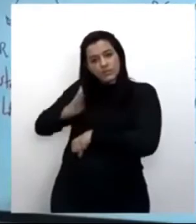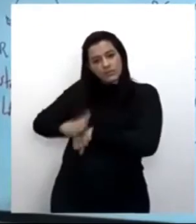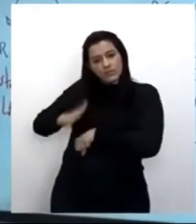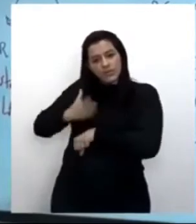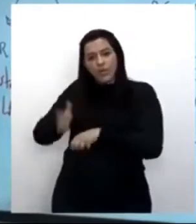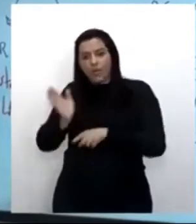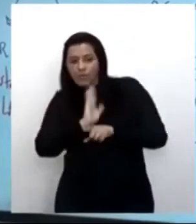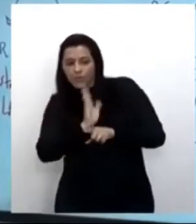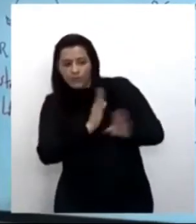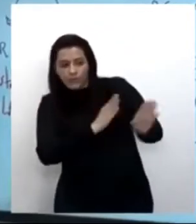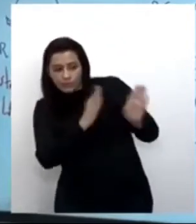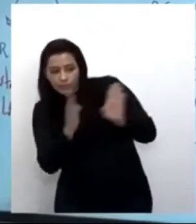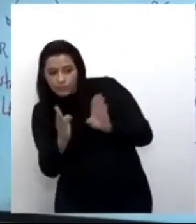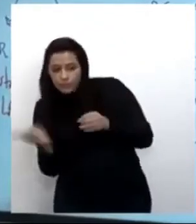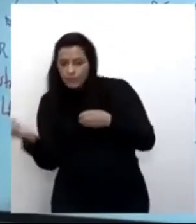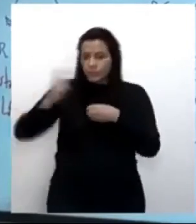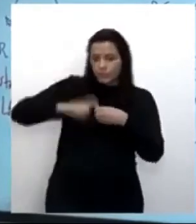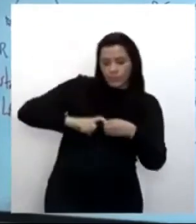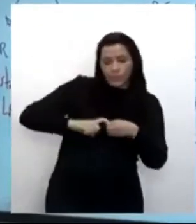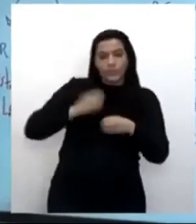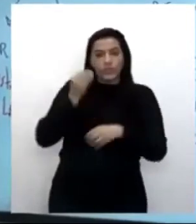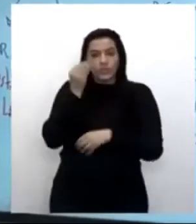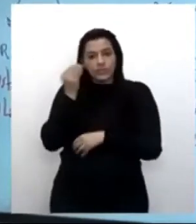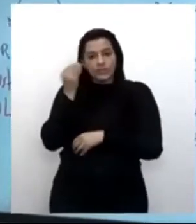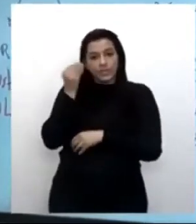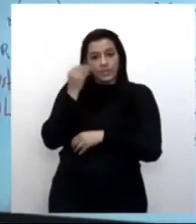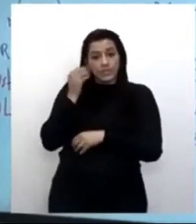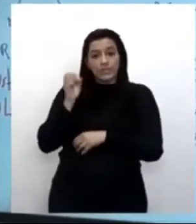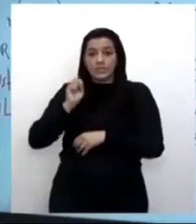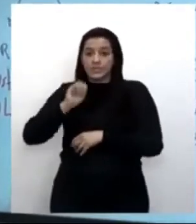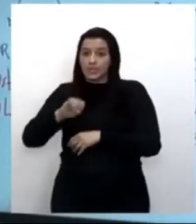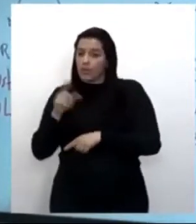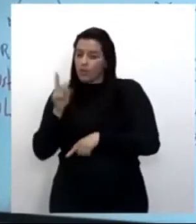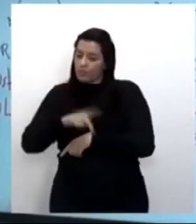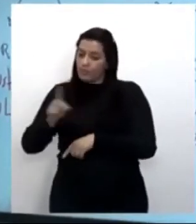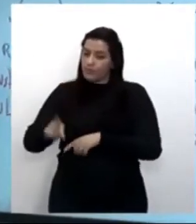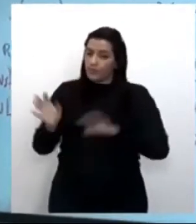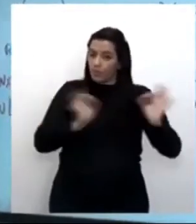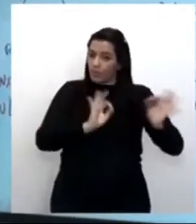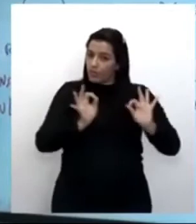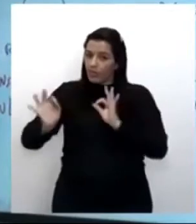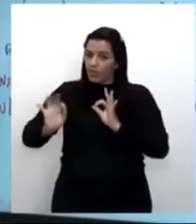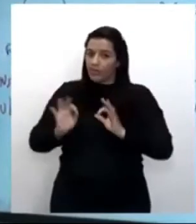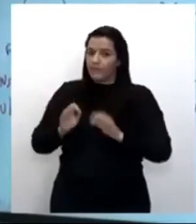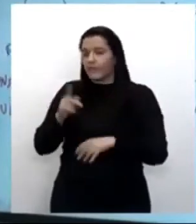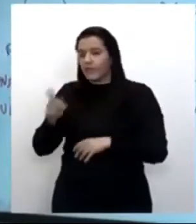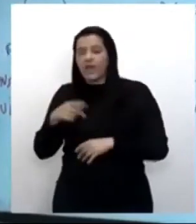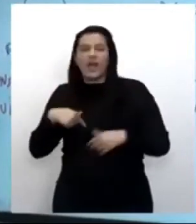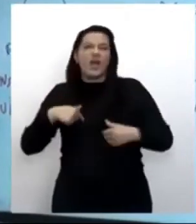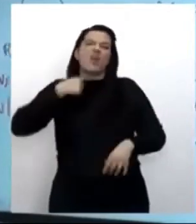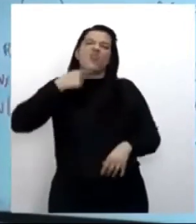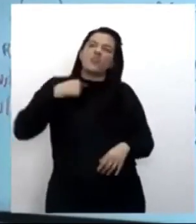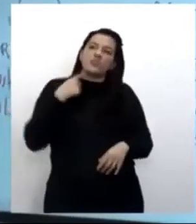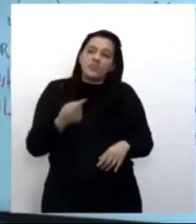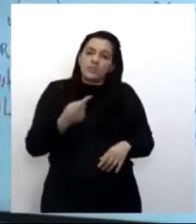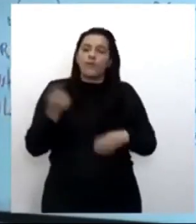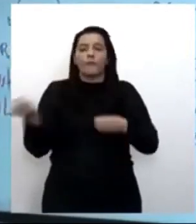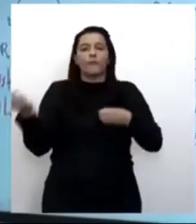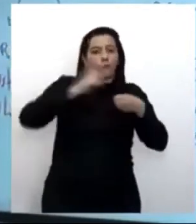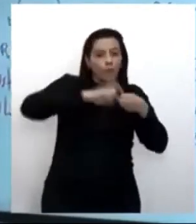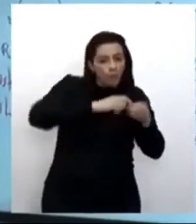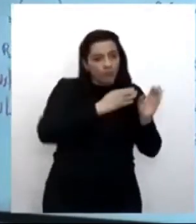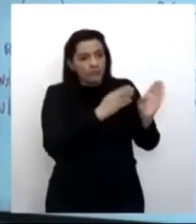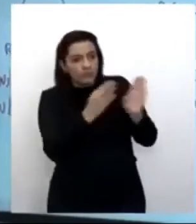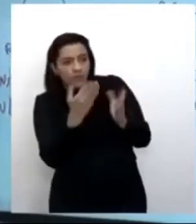de novo e tenta resolver o exercício sem o professor, né? Tá ali, mas eu não consegui. Aí você volta na aula e vê a